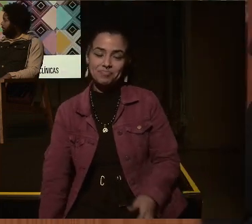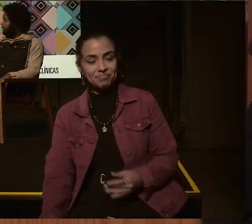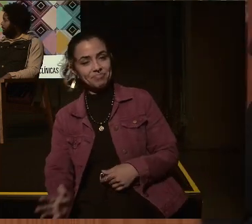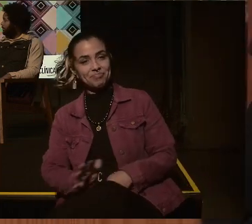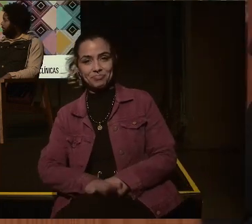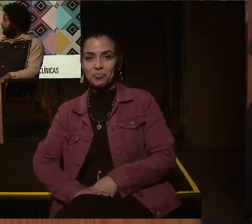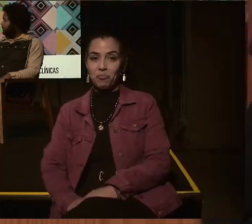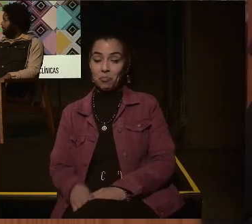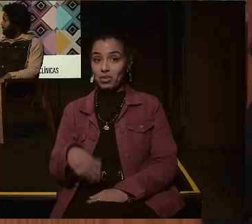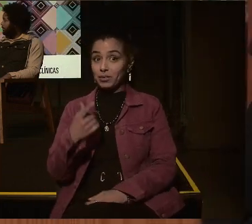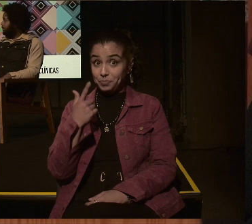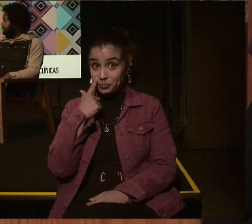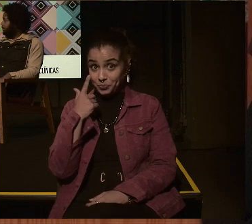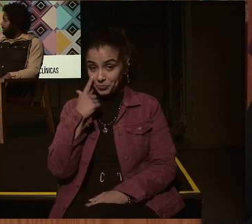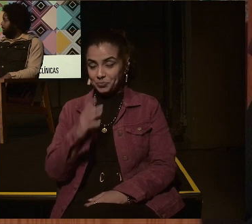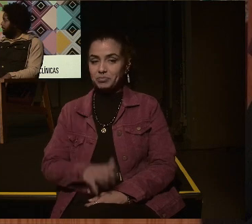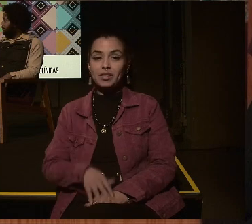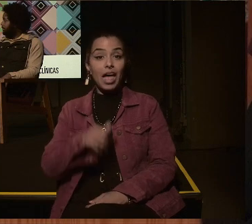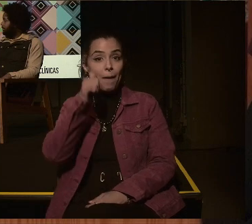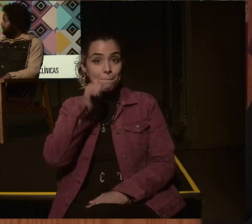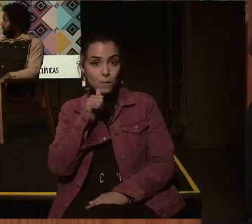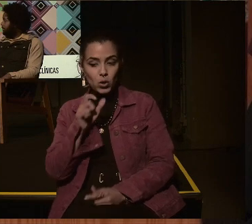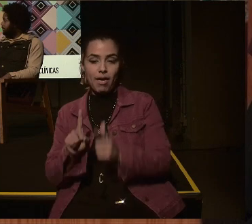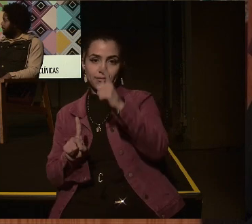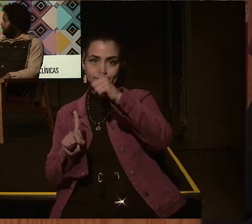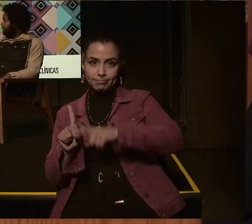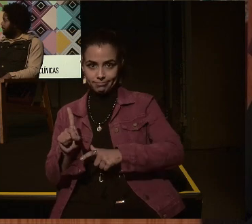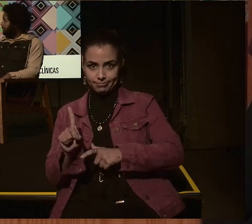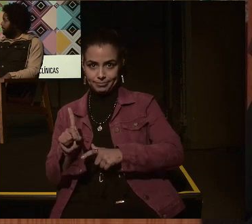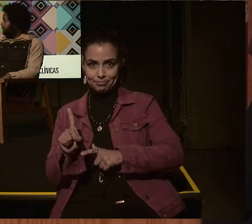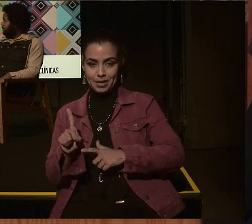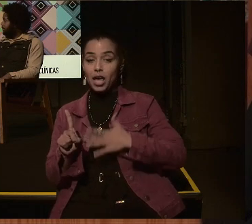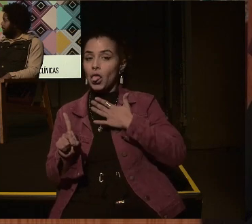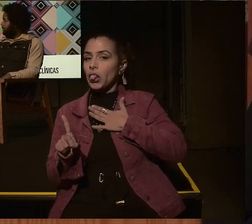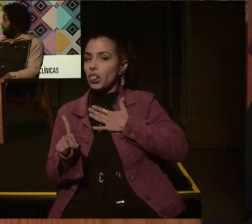Um CAPS na periferia de São Paulo, de pretos e gordos.